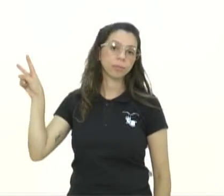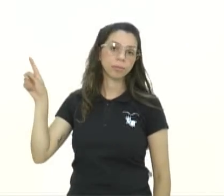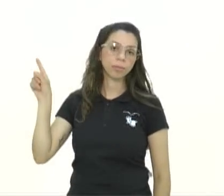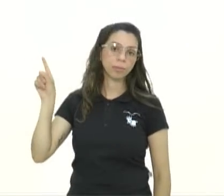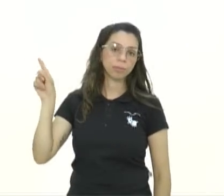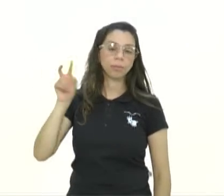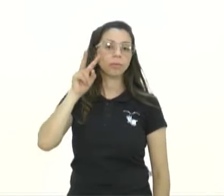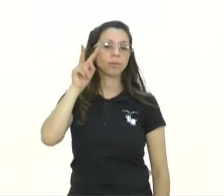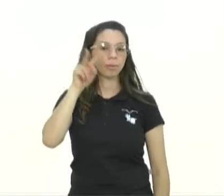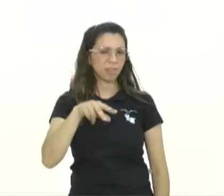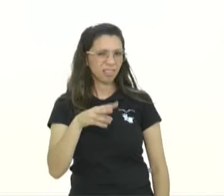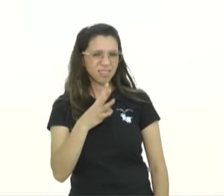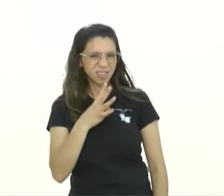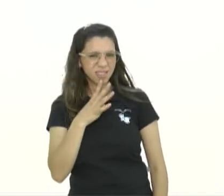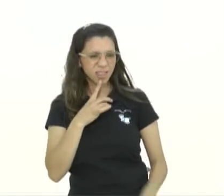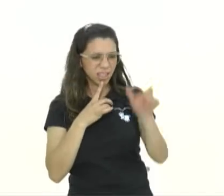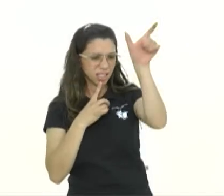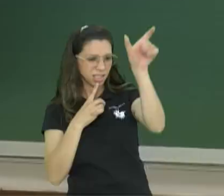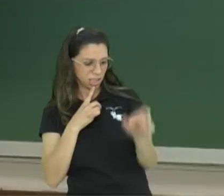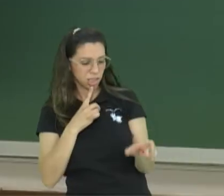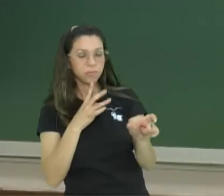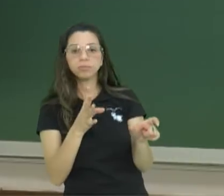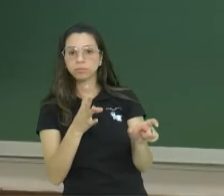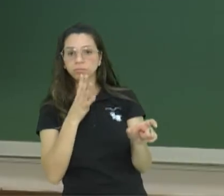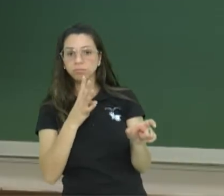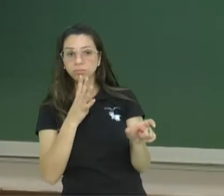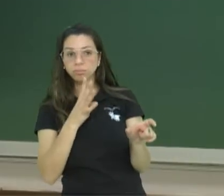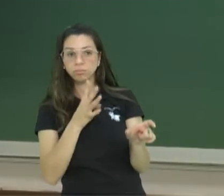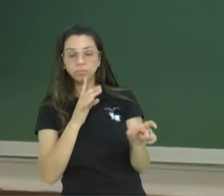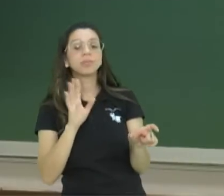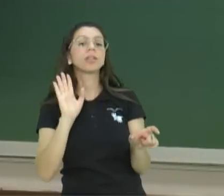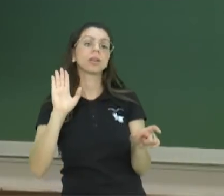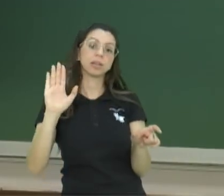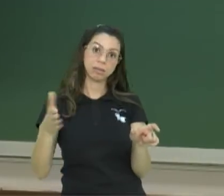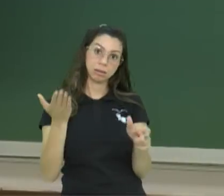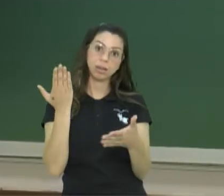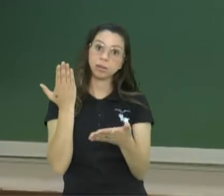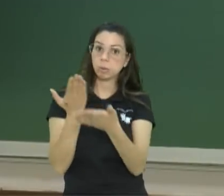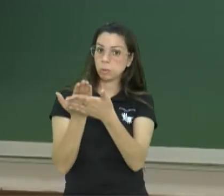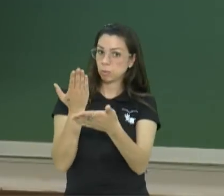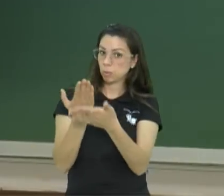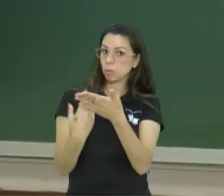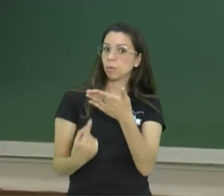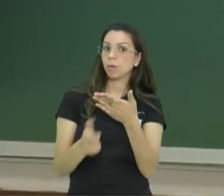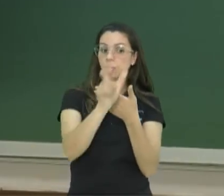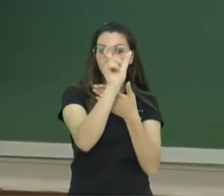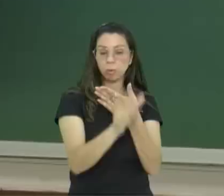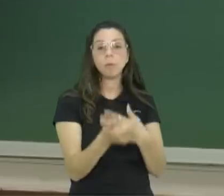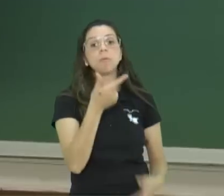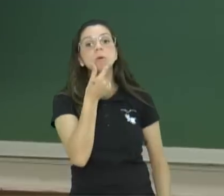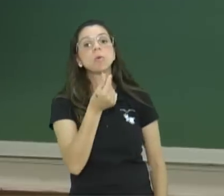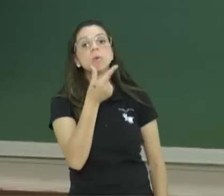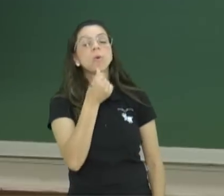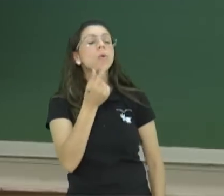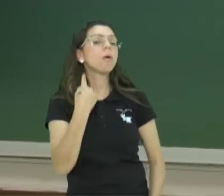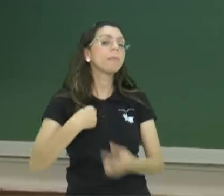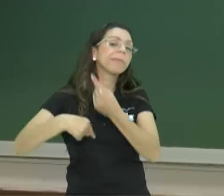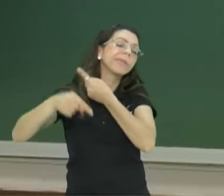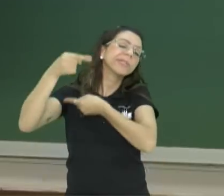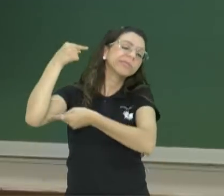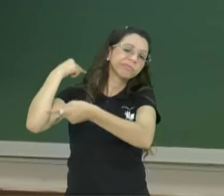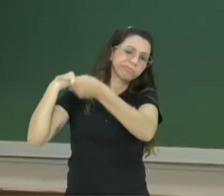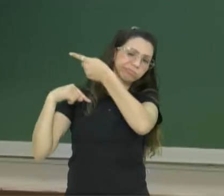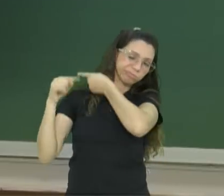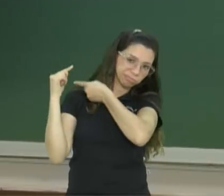Você sabe quem é ele? Nós já estudamos sobre essa pessoa em uma das nossas aulas, já faz